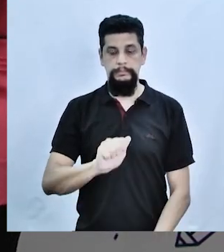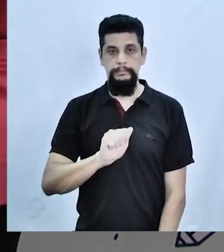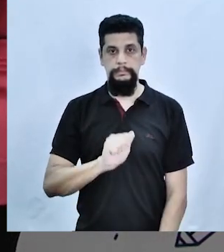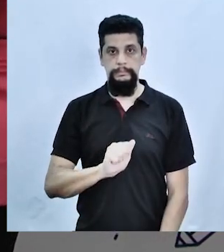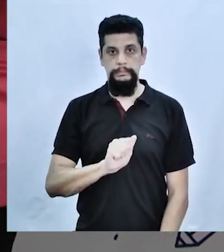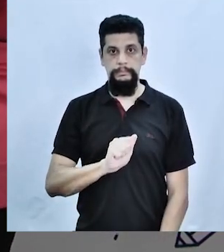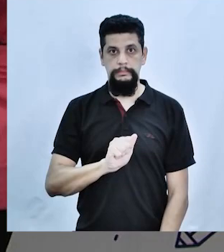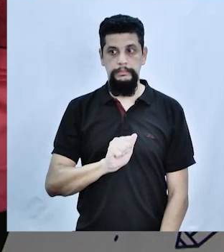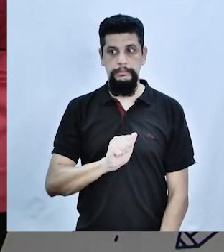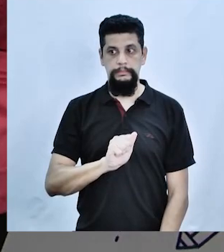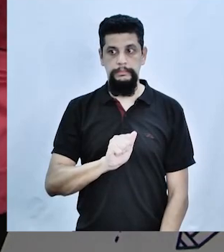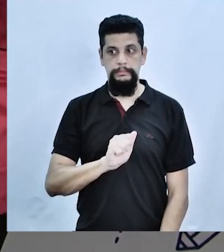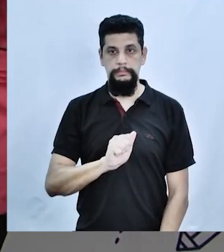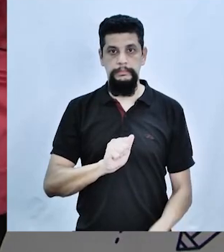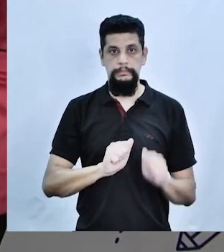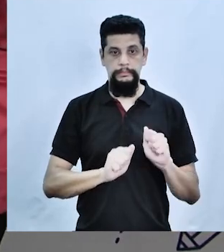A...